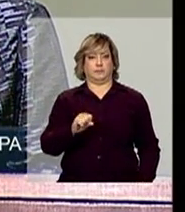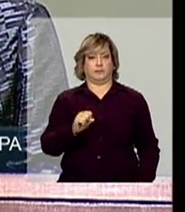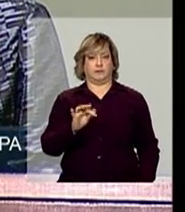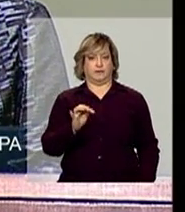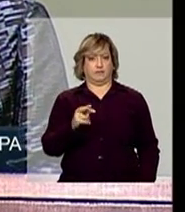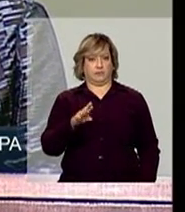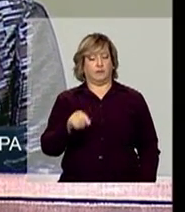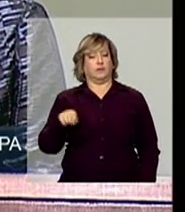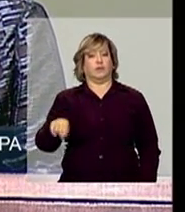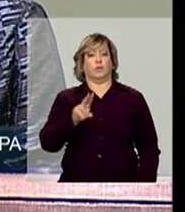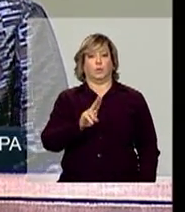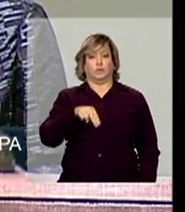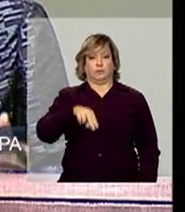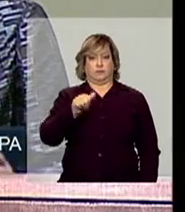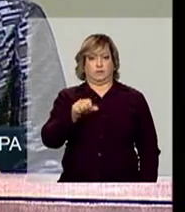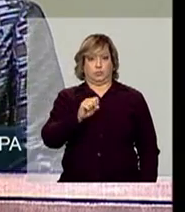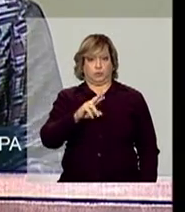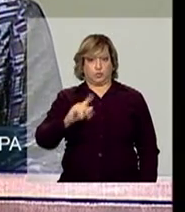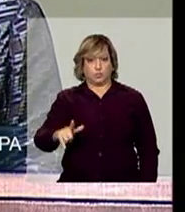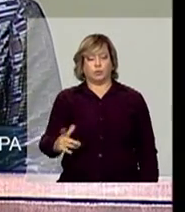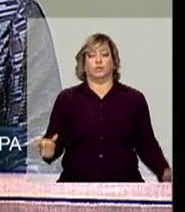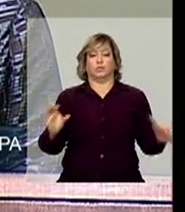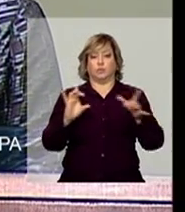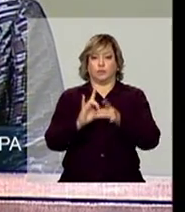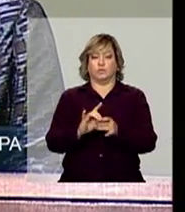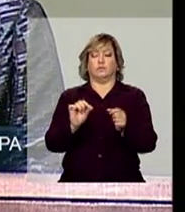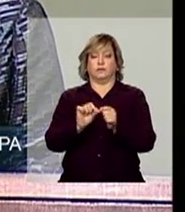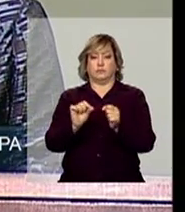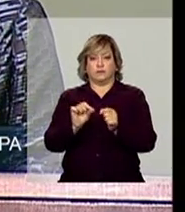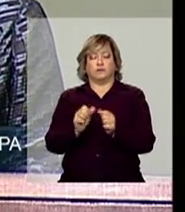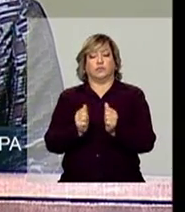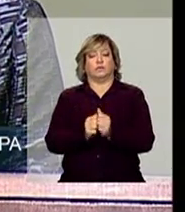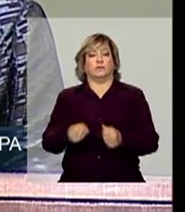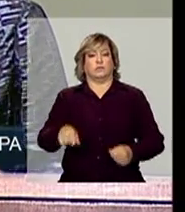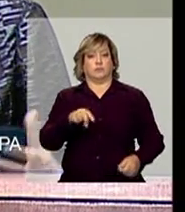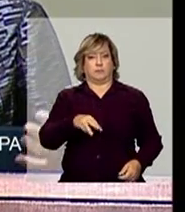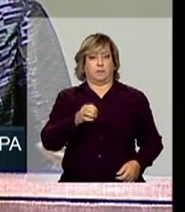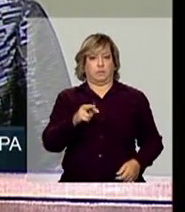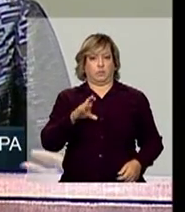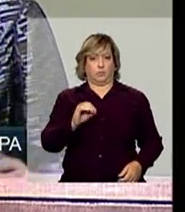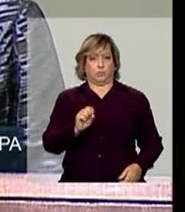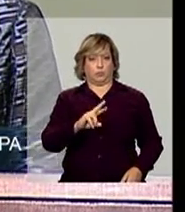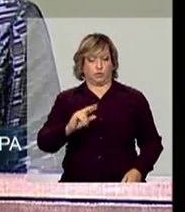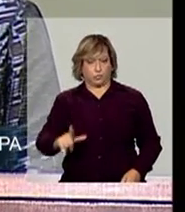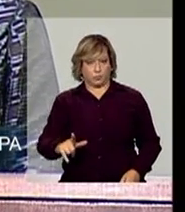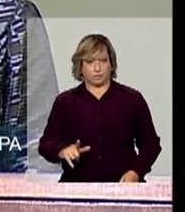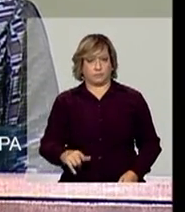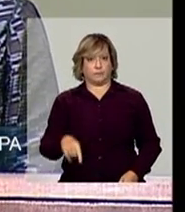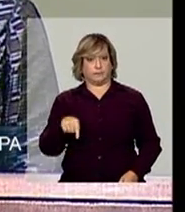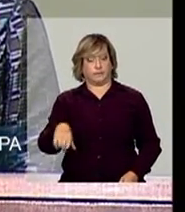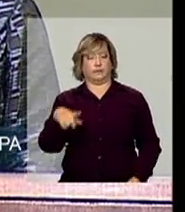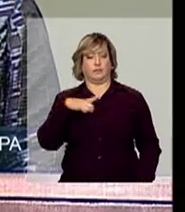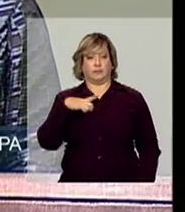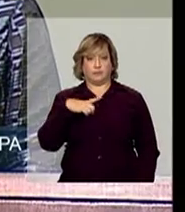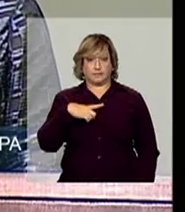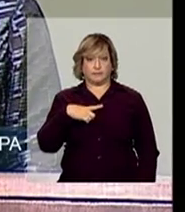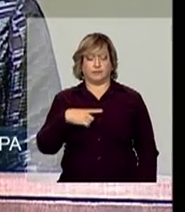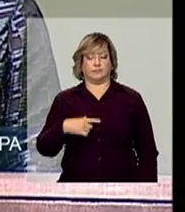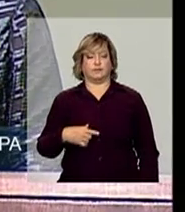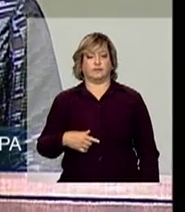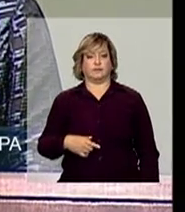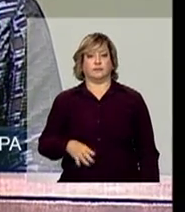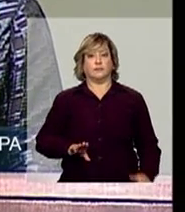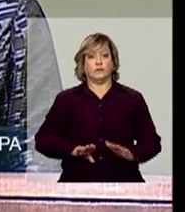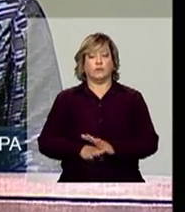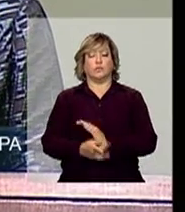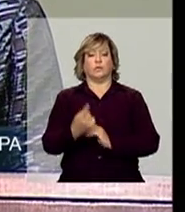A Unasul se constituiu, junto com o Mercosul, que ela contém, num